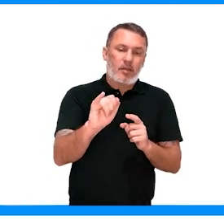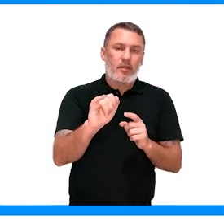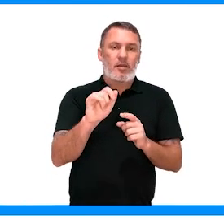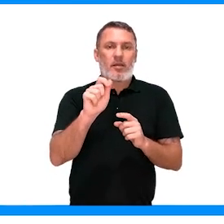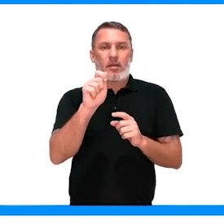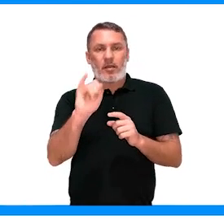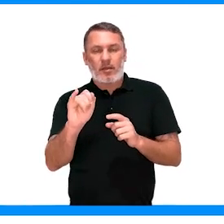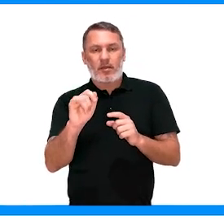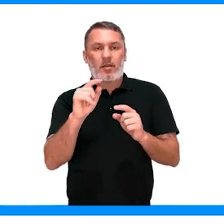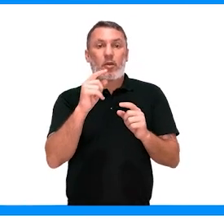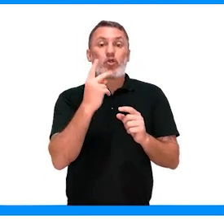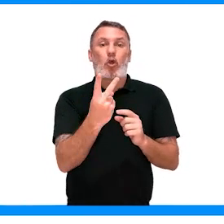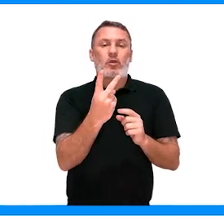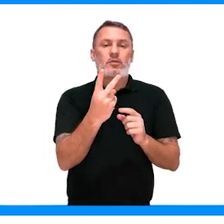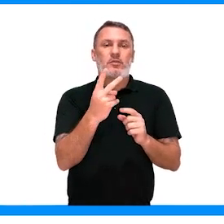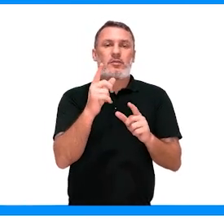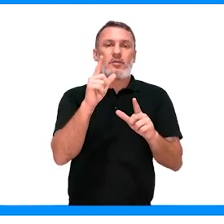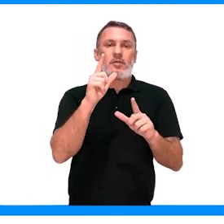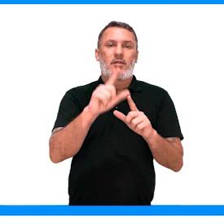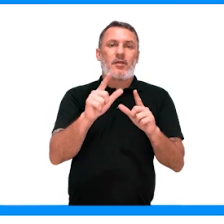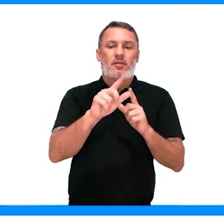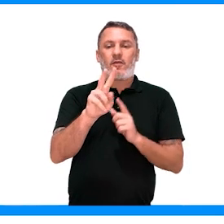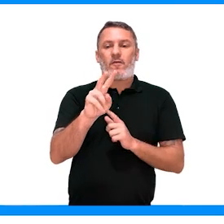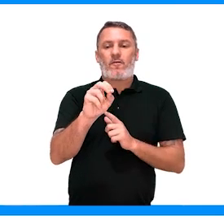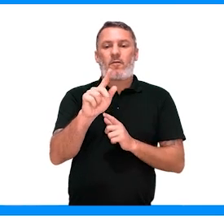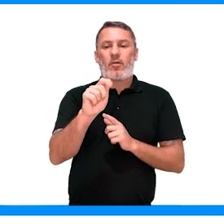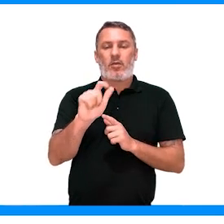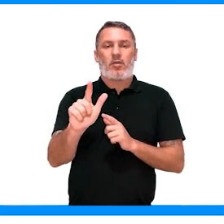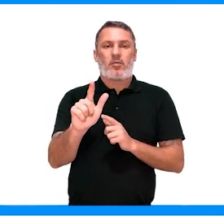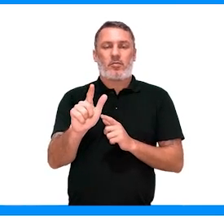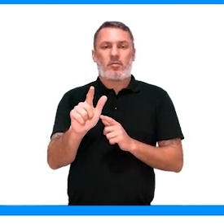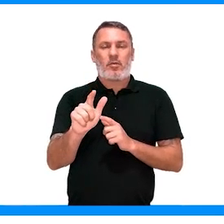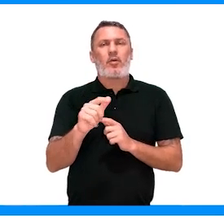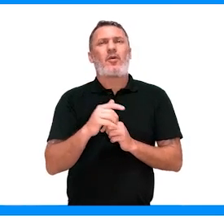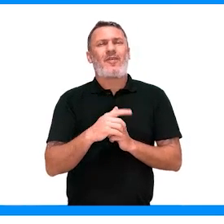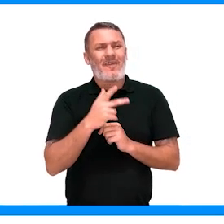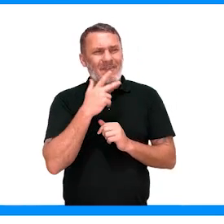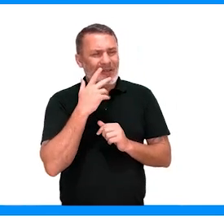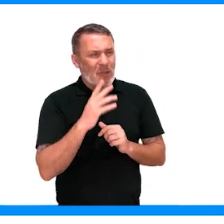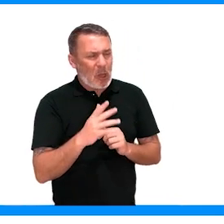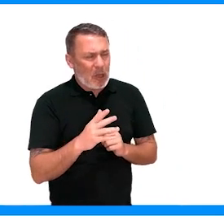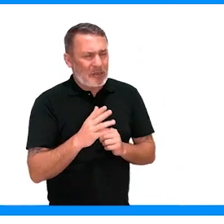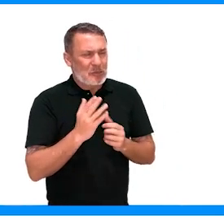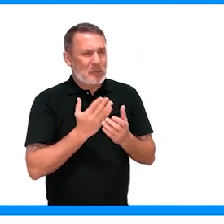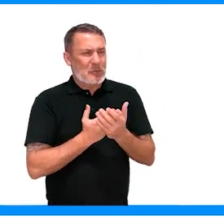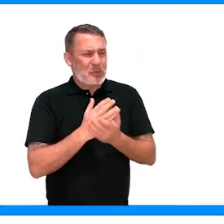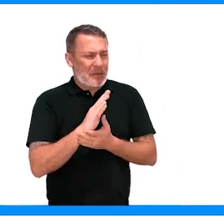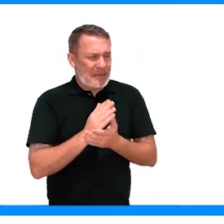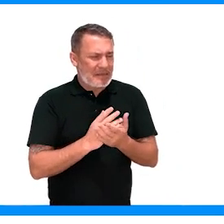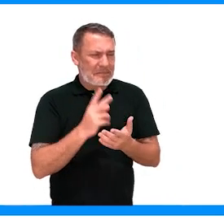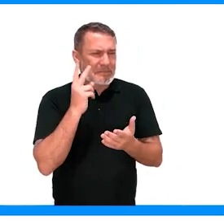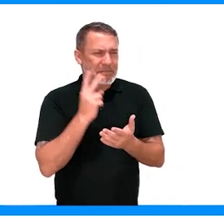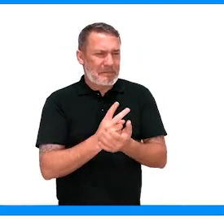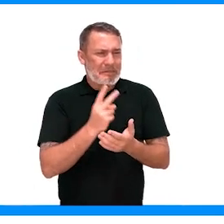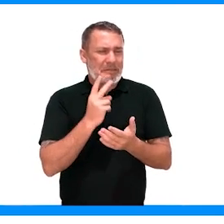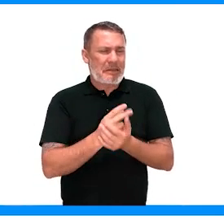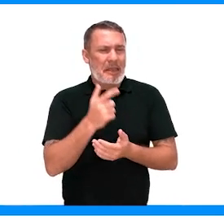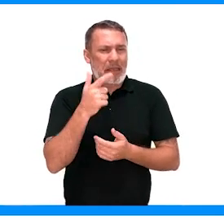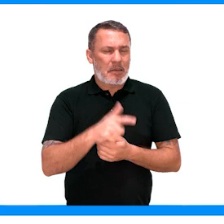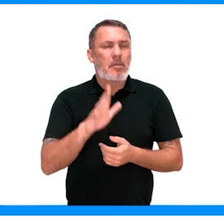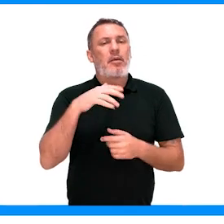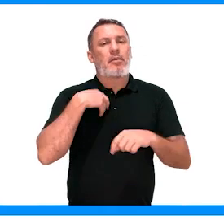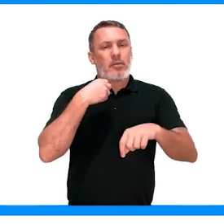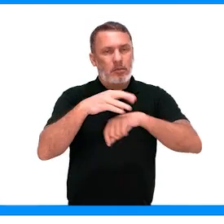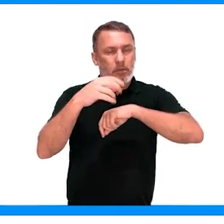ellos aciertam. Nosotros e vosotros volta para o normal. Vocês vão falar desse, nossa, que profe chata, toda hora vai falar